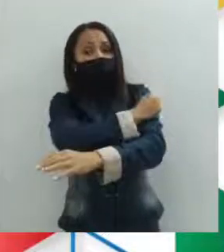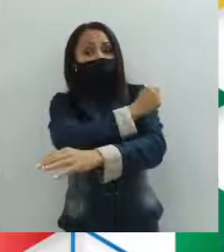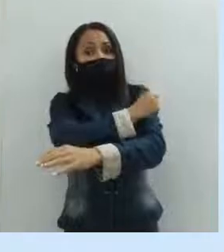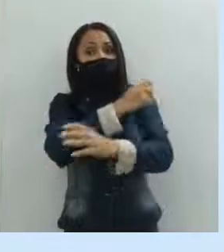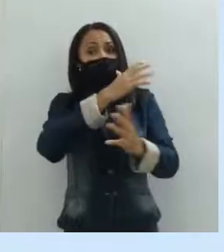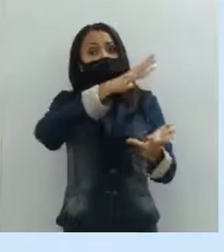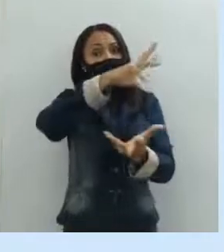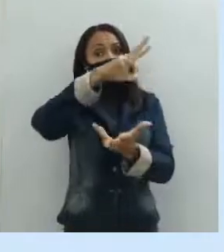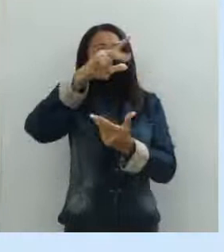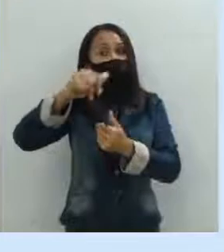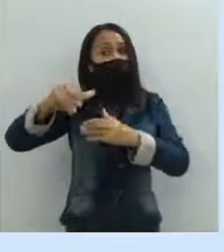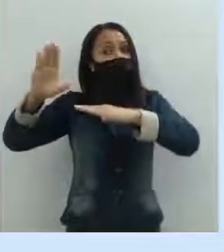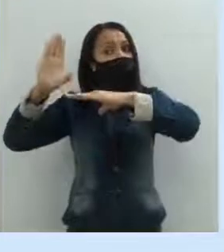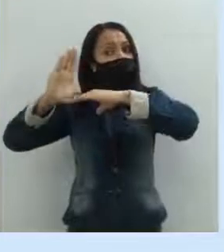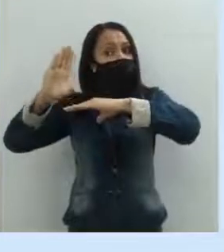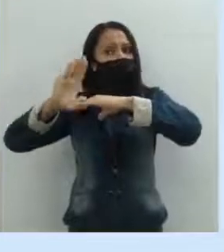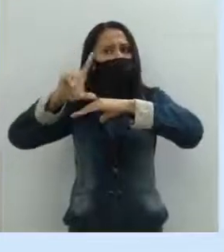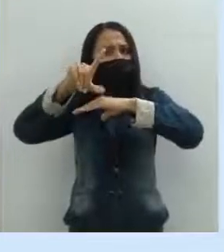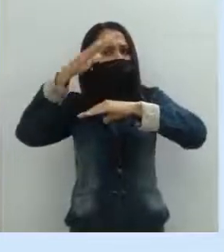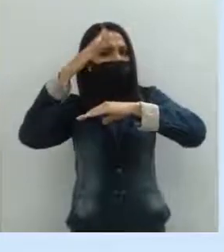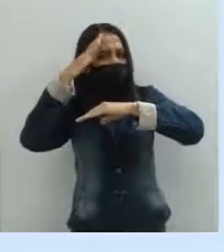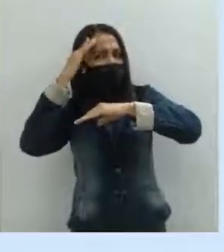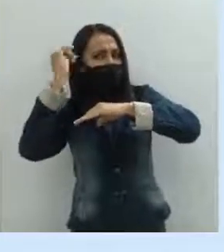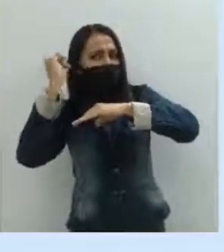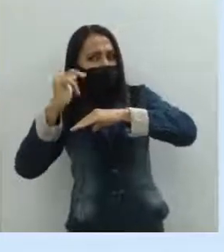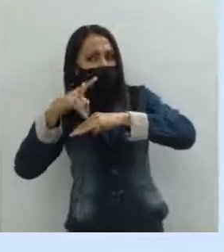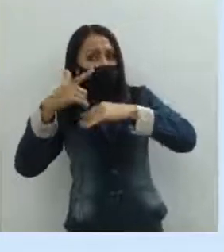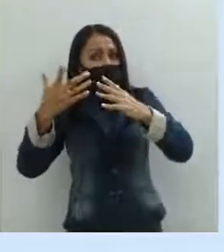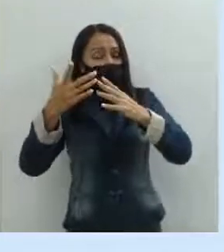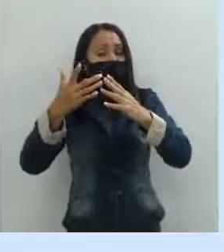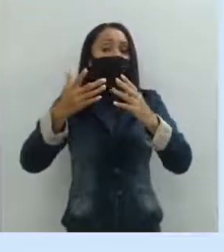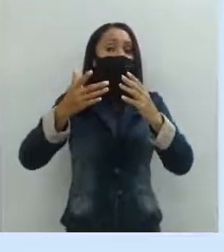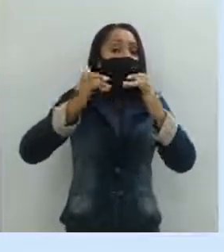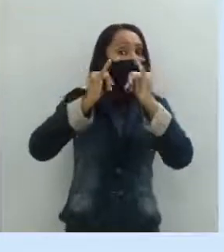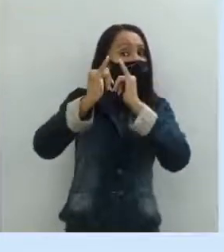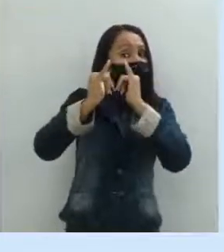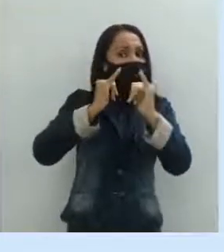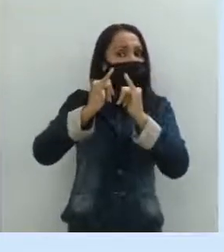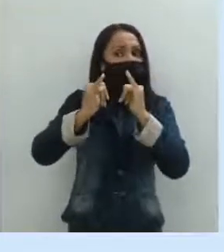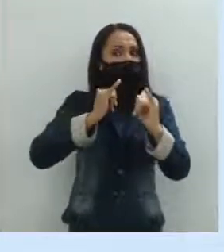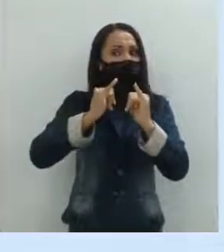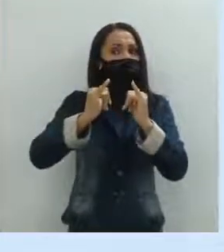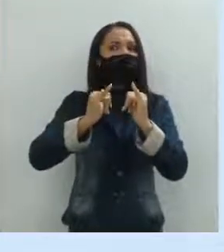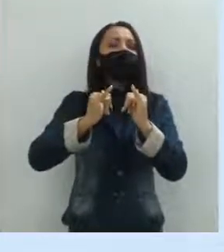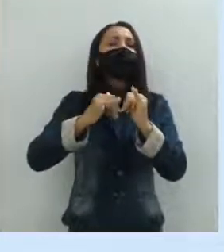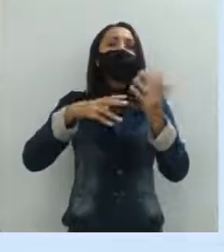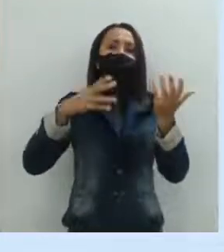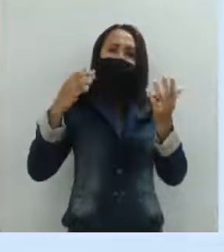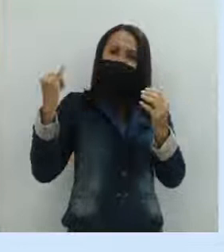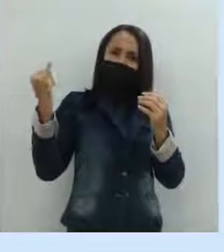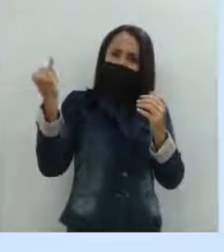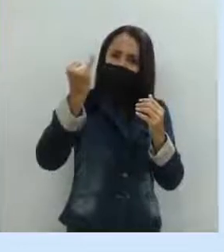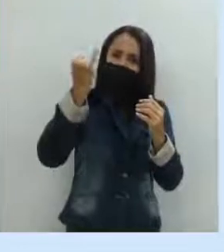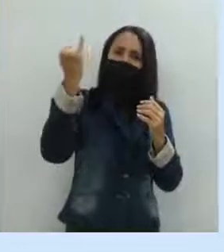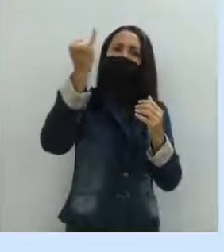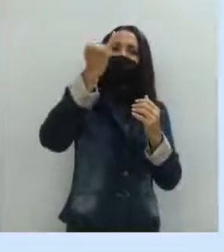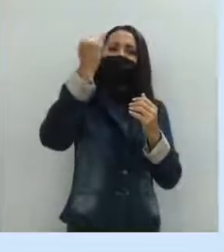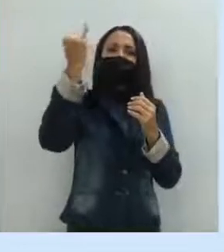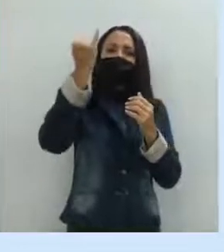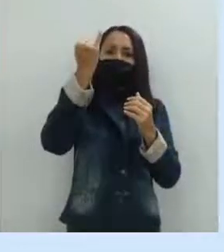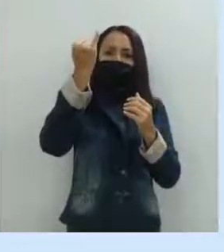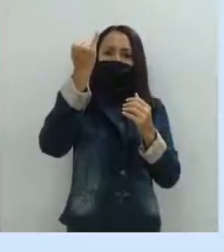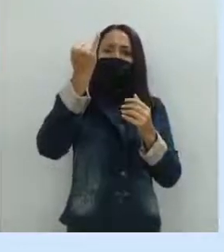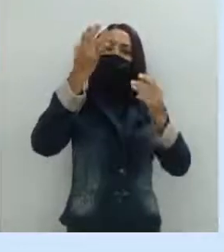mundo contemporâneo, sabem muito bem que a internet é uma fonte inesgotável